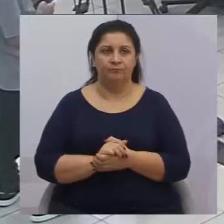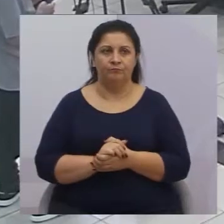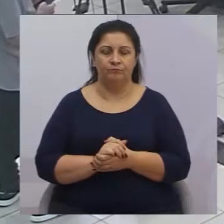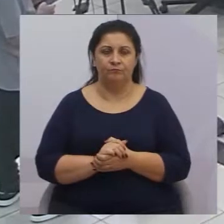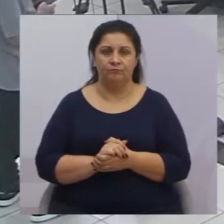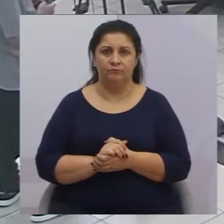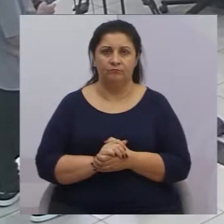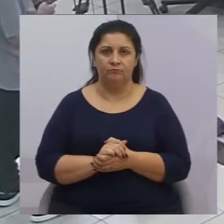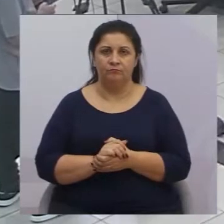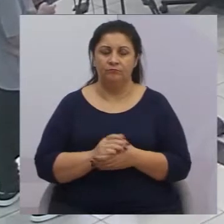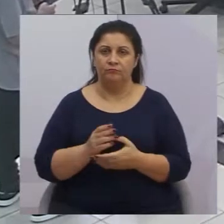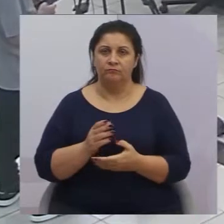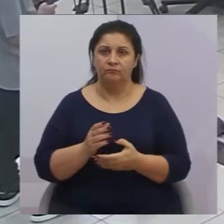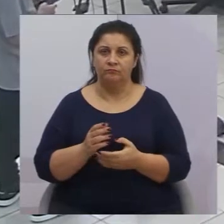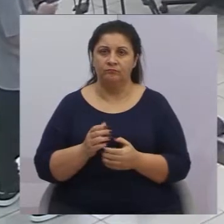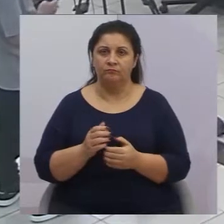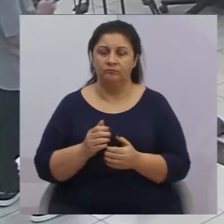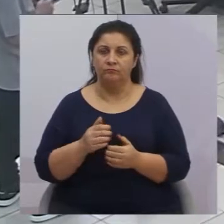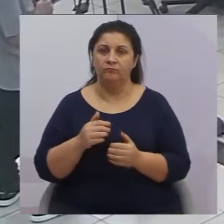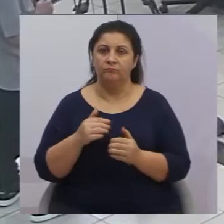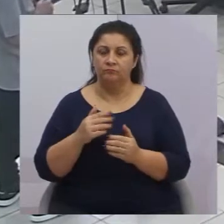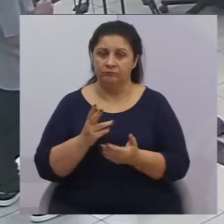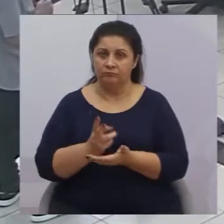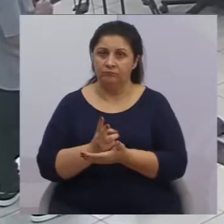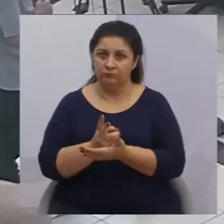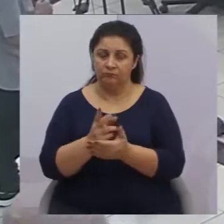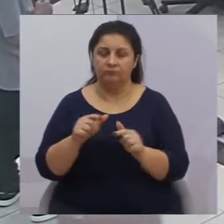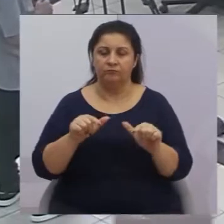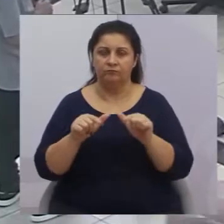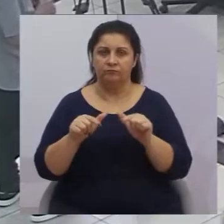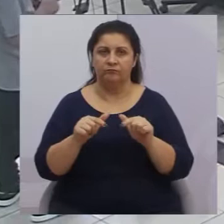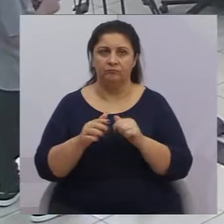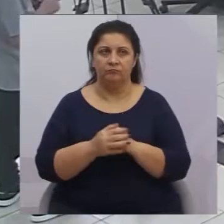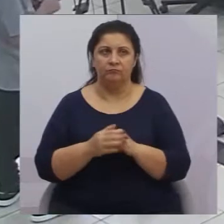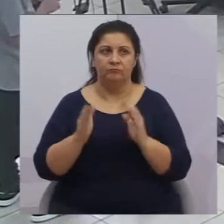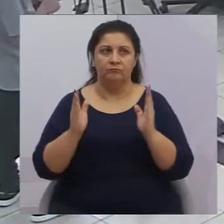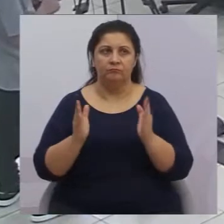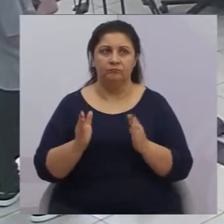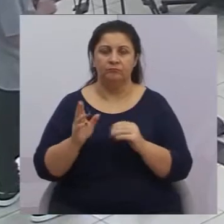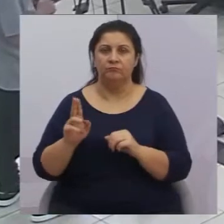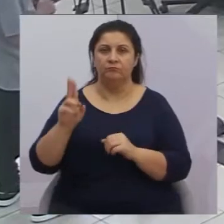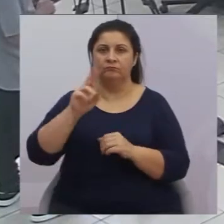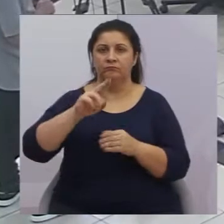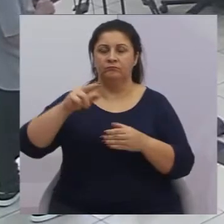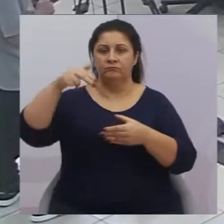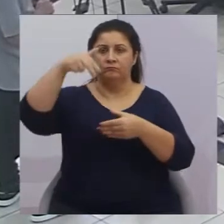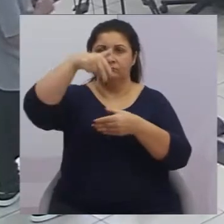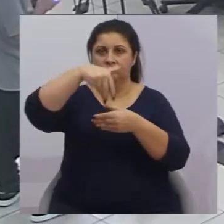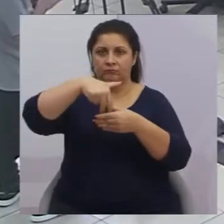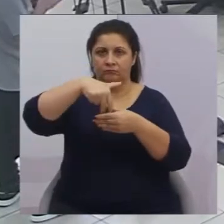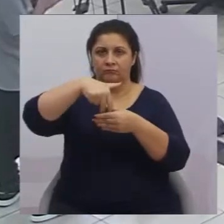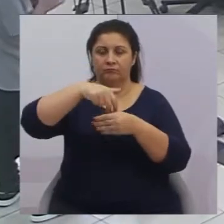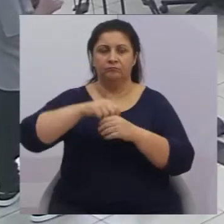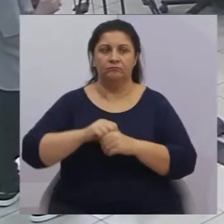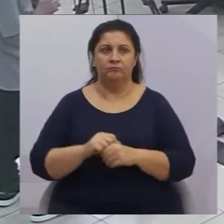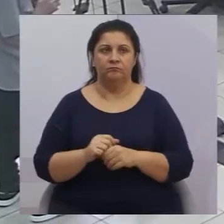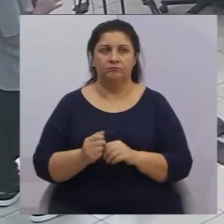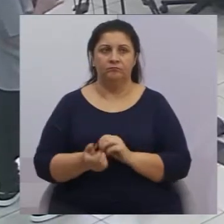Prosseguir nos trabalhos, consulta o plenário se há alguma objeção de passarmos ao uso da tribuna livre a partir desse